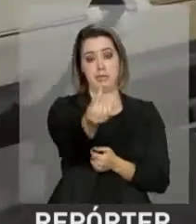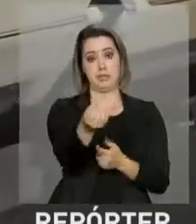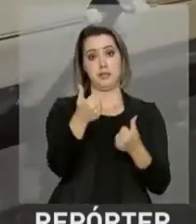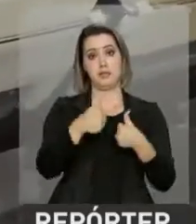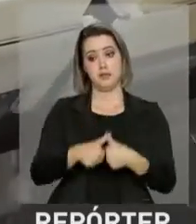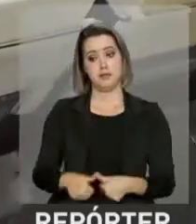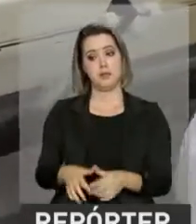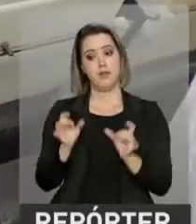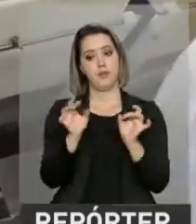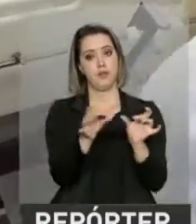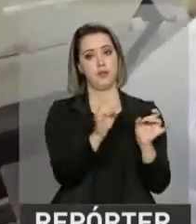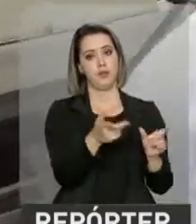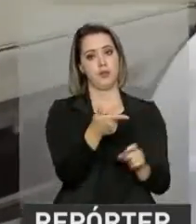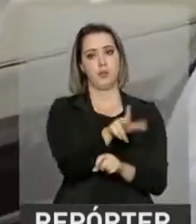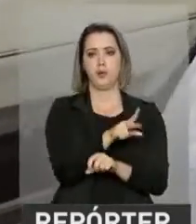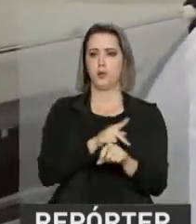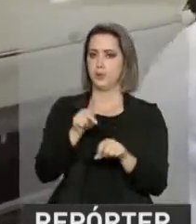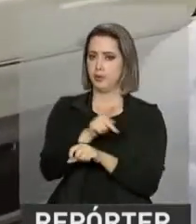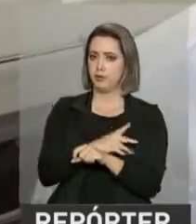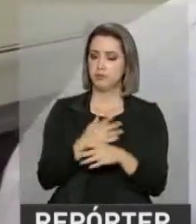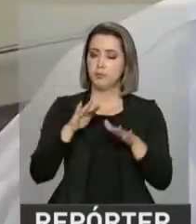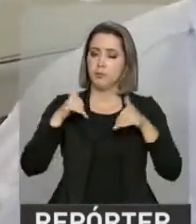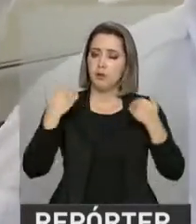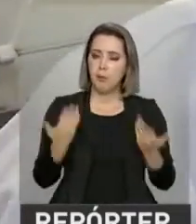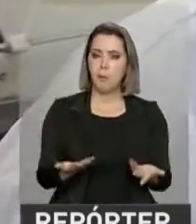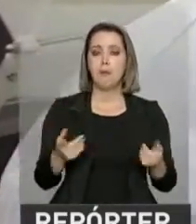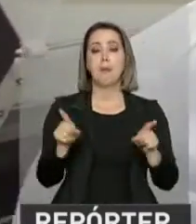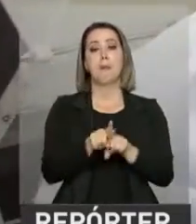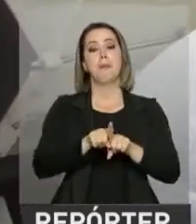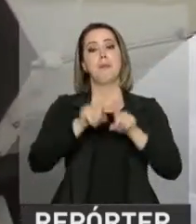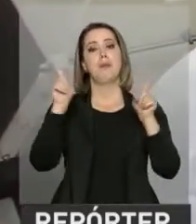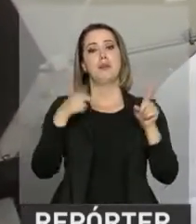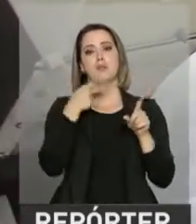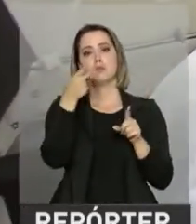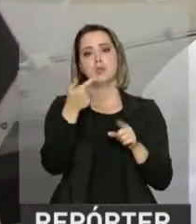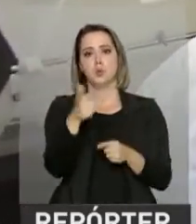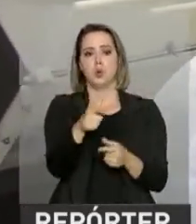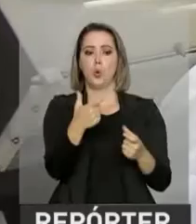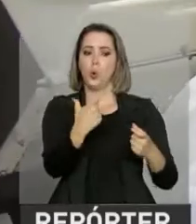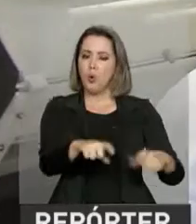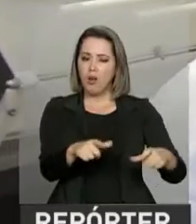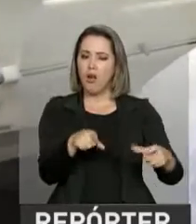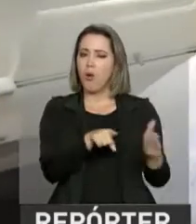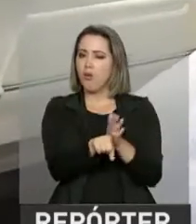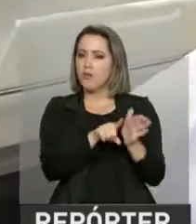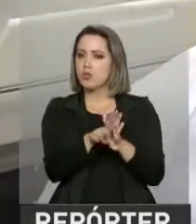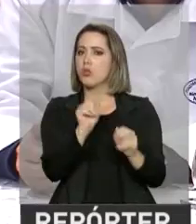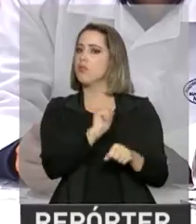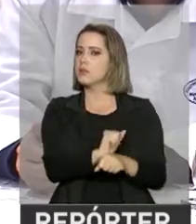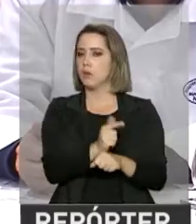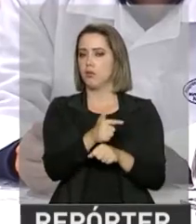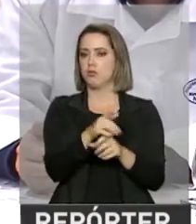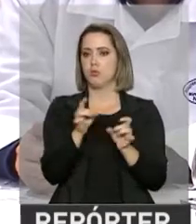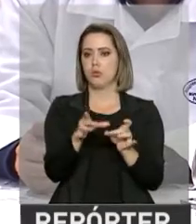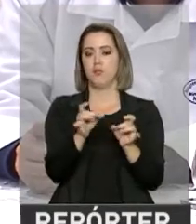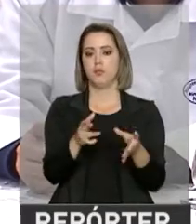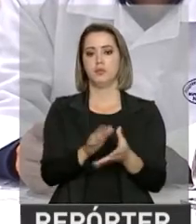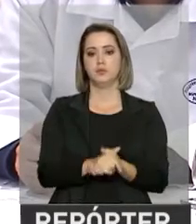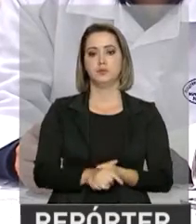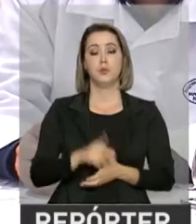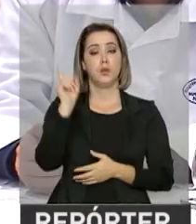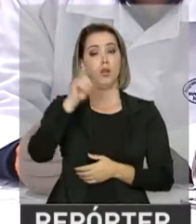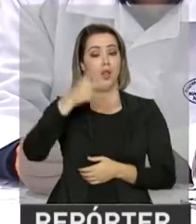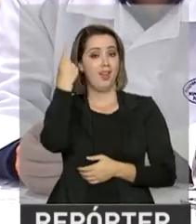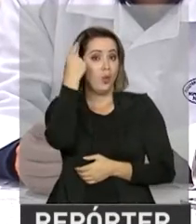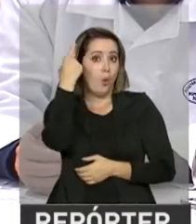estavam exportando. Mas já afirmou que o país não vai exportar produtos das unidades investigadas. É natural que